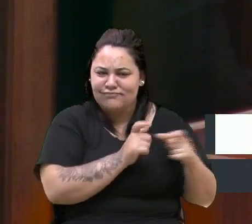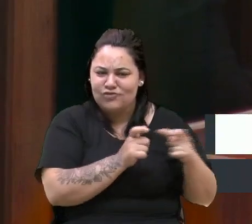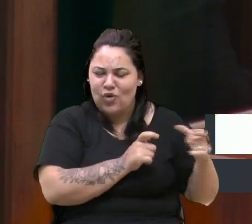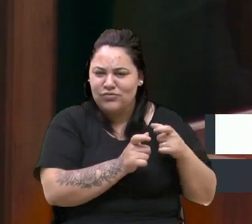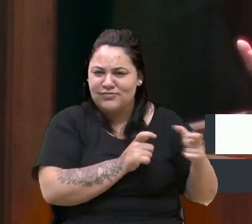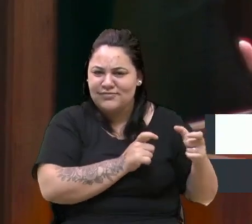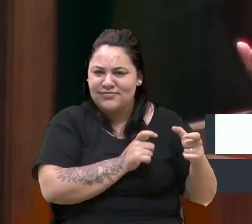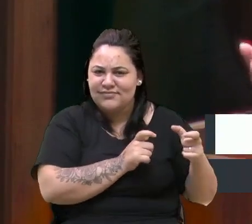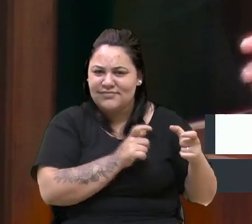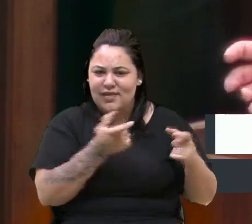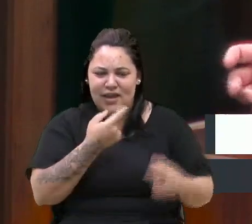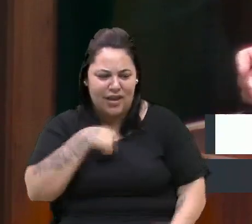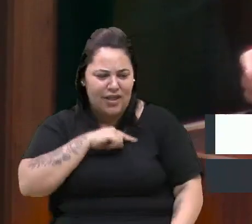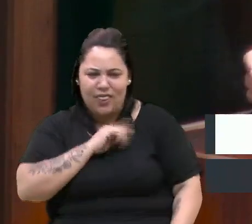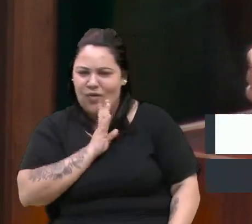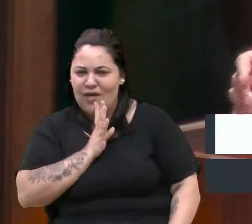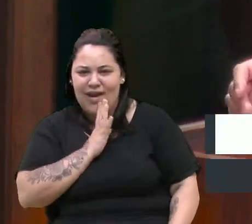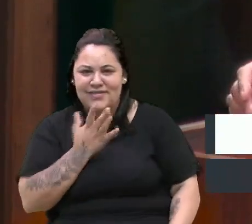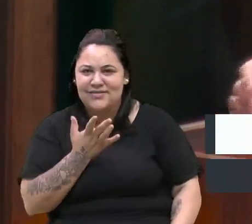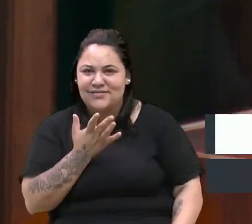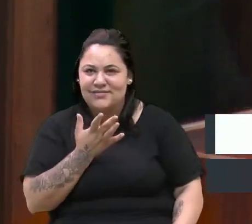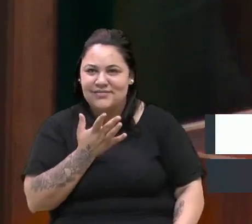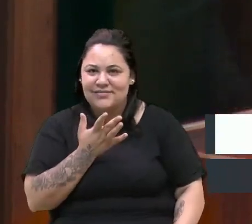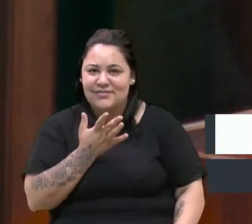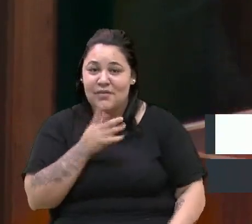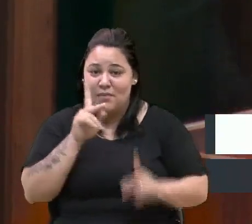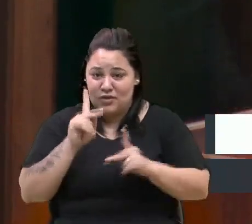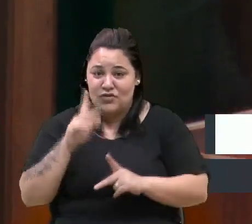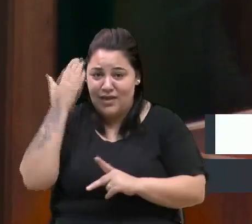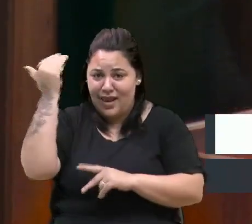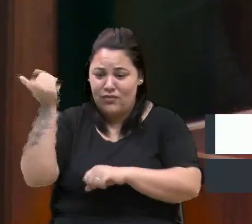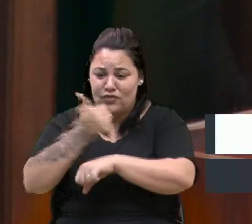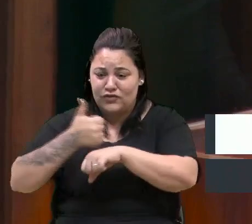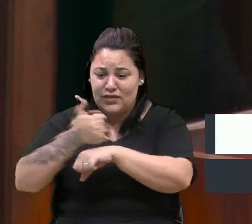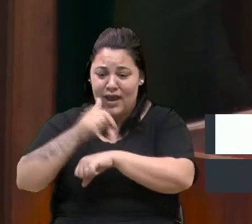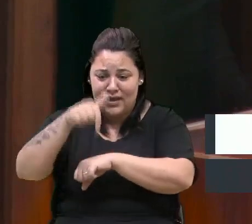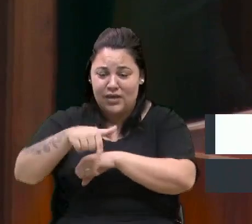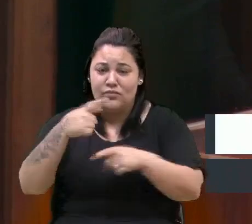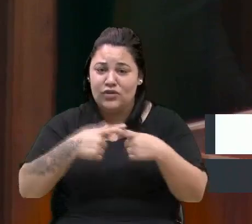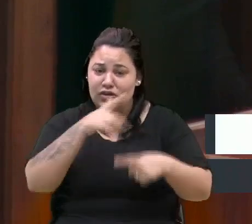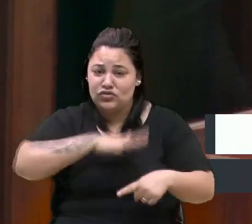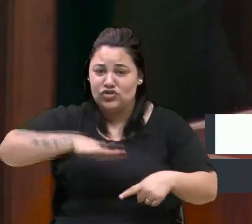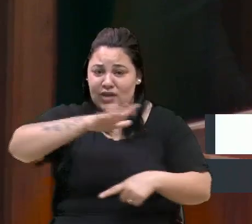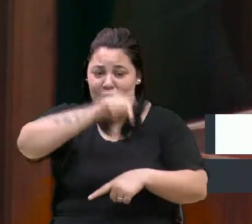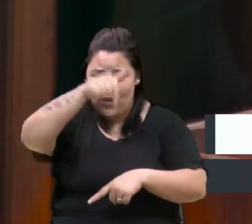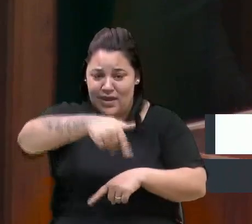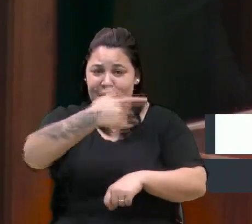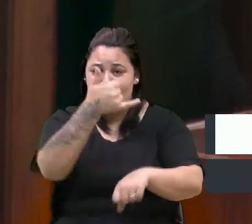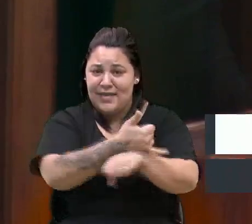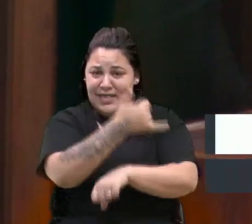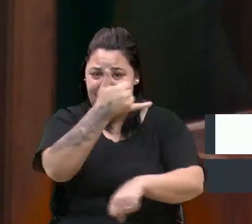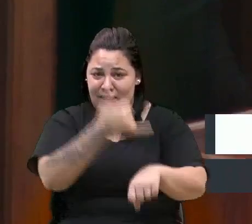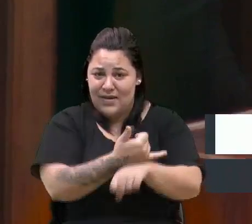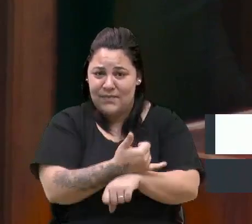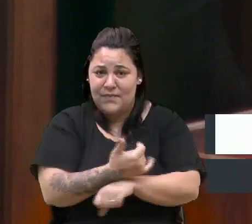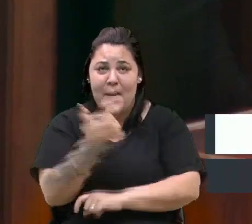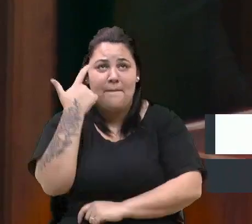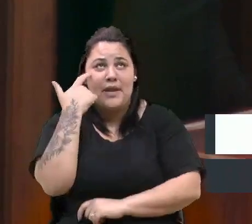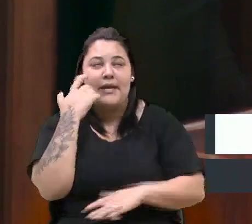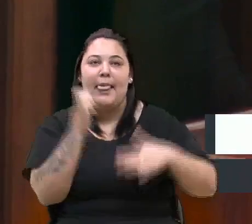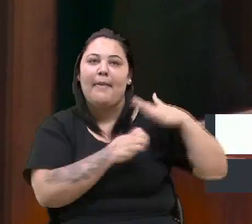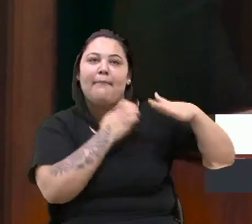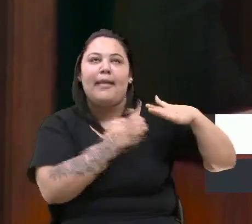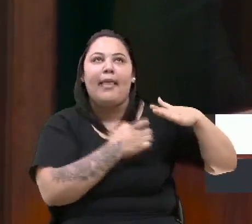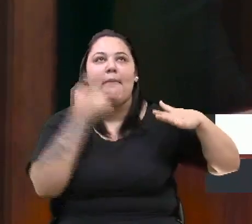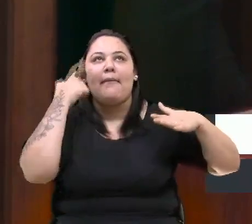que a gente nem conhece talentos daqui. Porque, em geral, o nosso polo é um polo metal mecânico, vereador Zanquim. Quando a gente pensa numa indústria, a gente pensa na